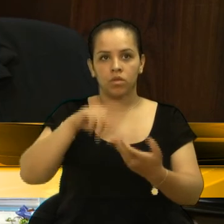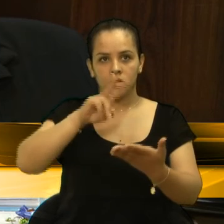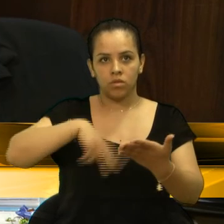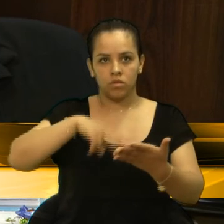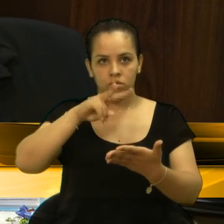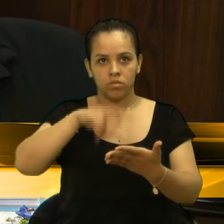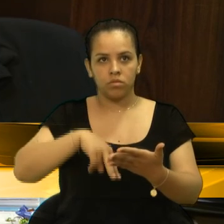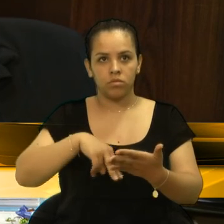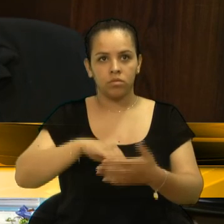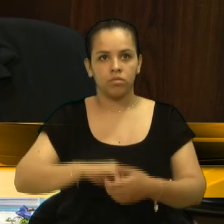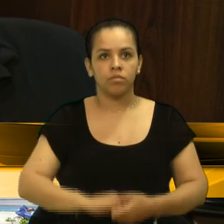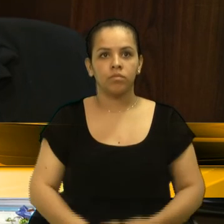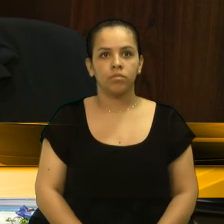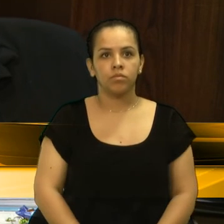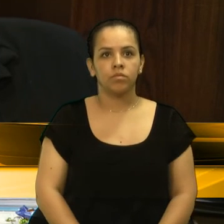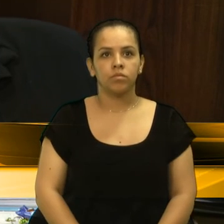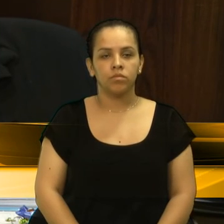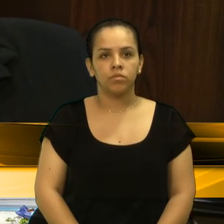leitura